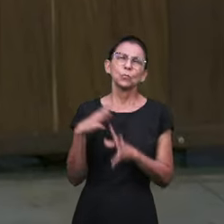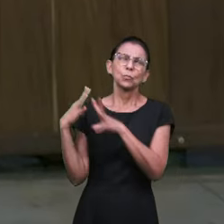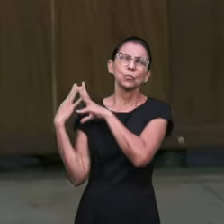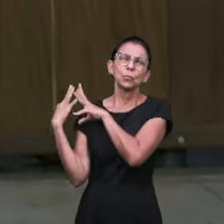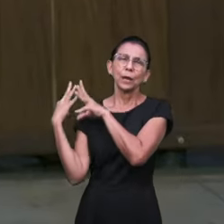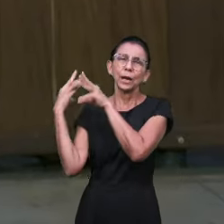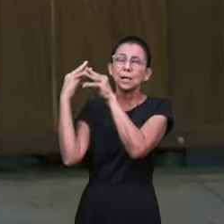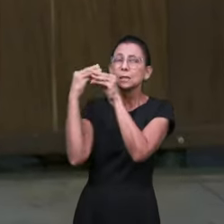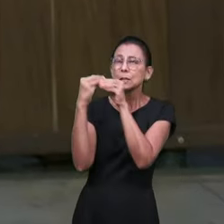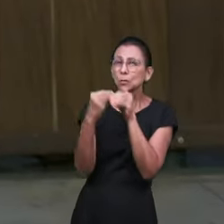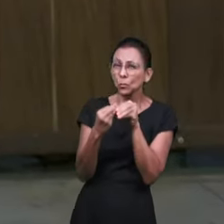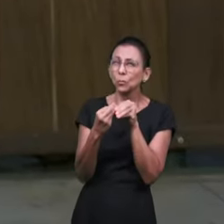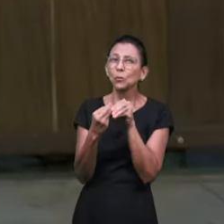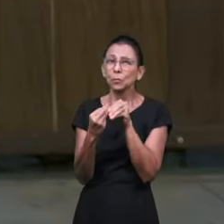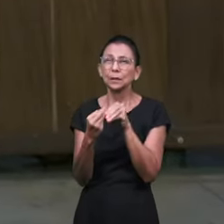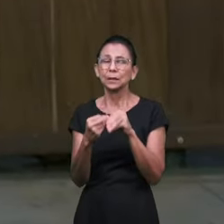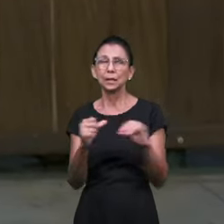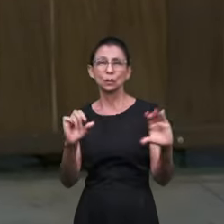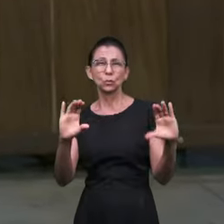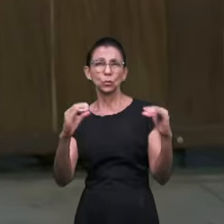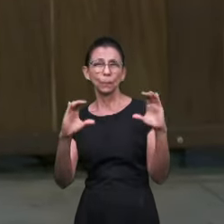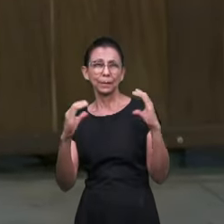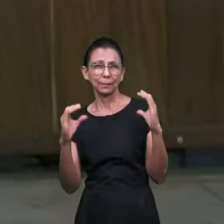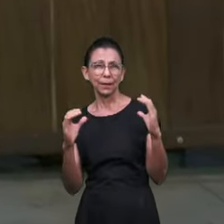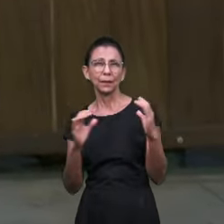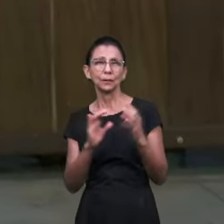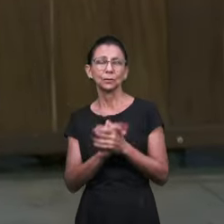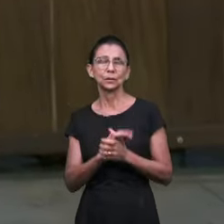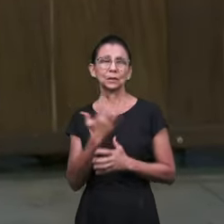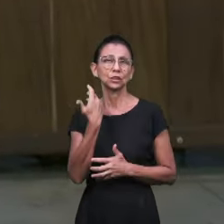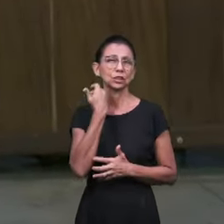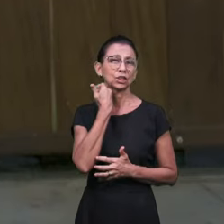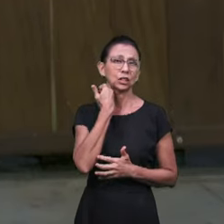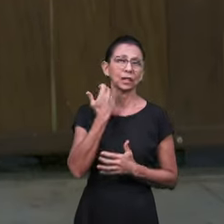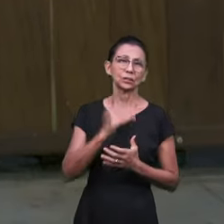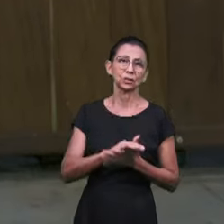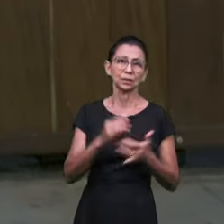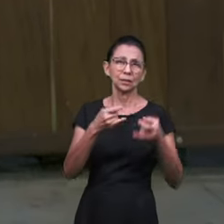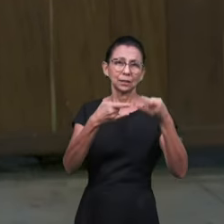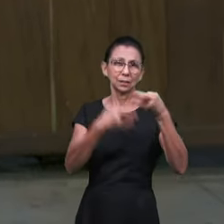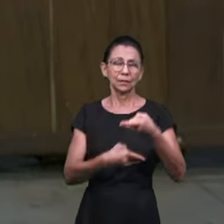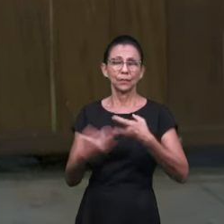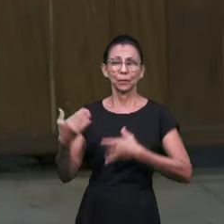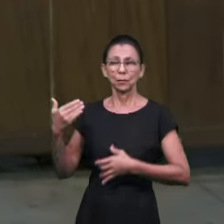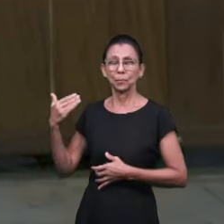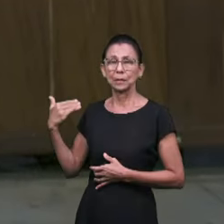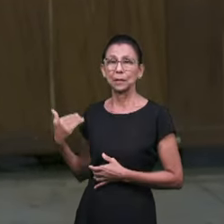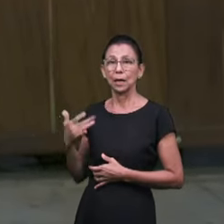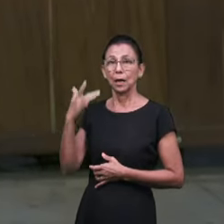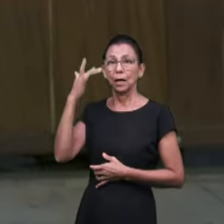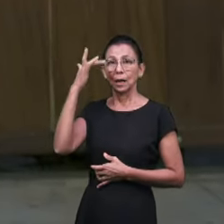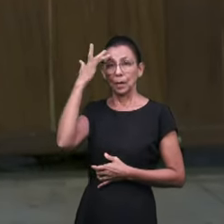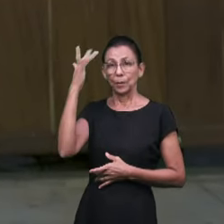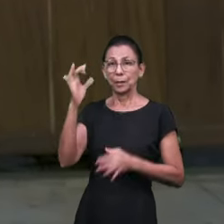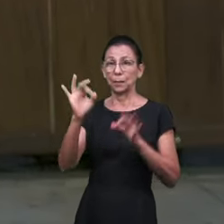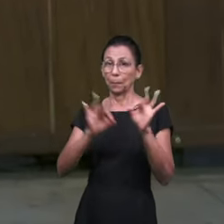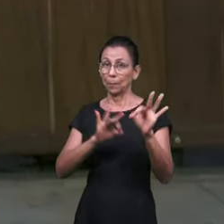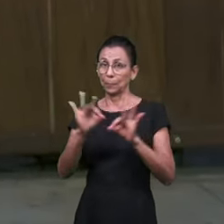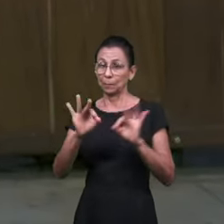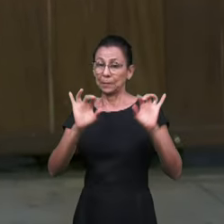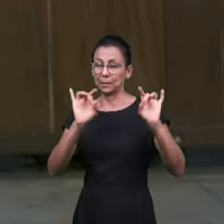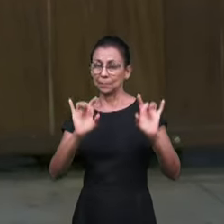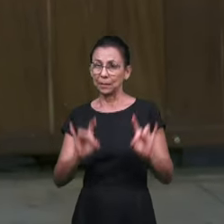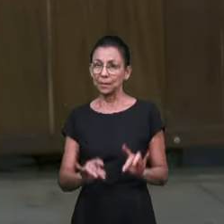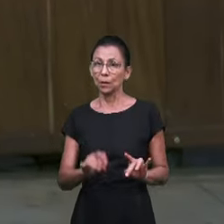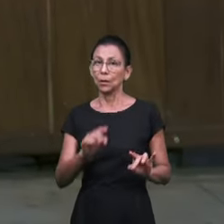que as pessoas colocaram nos chats nas outras lives e vamos então fazer uma especial amanhã e você não pode perder essa de